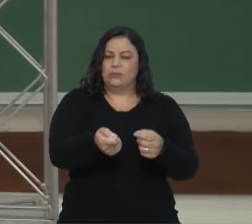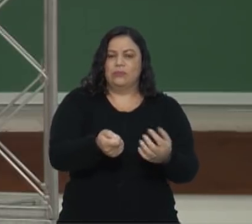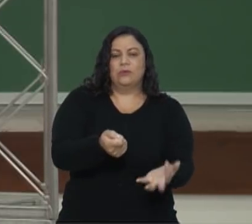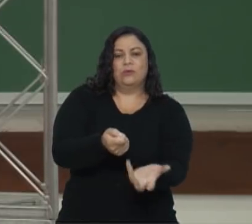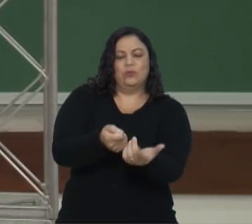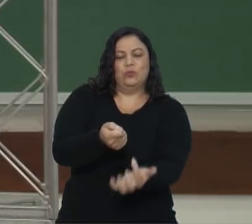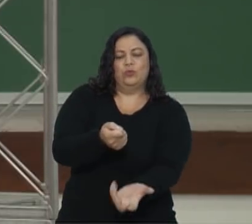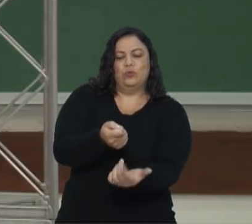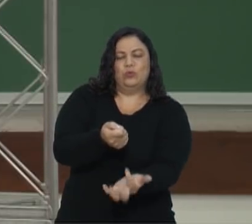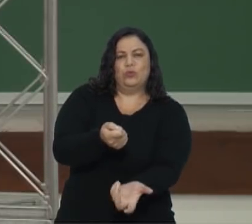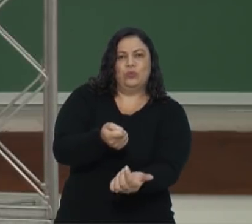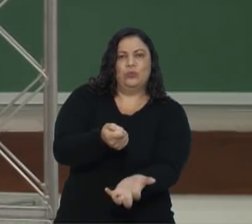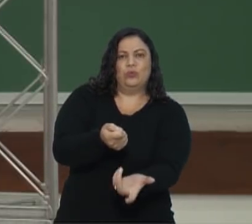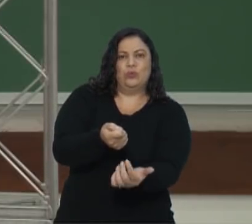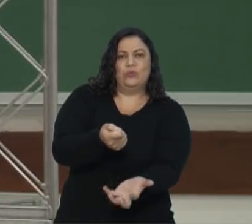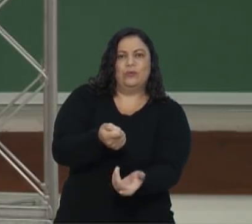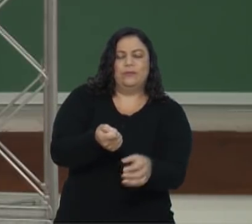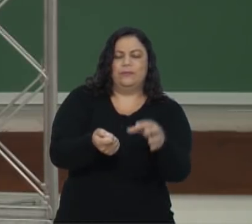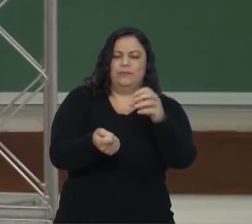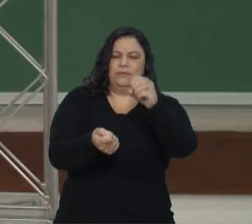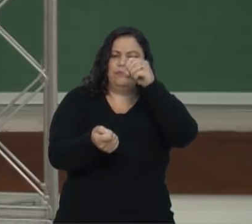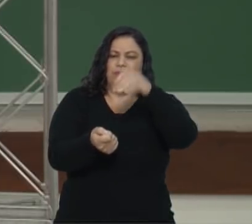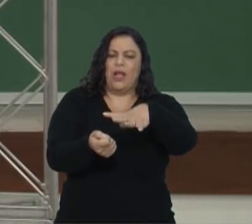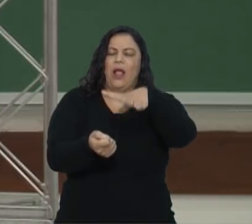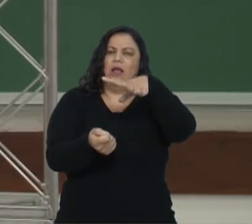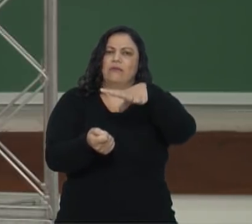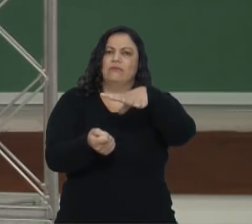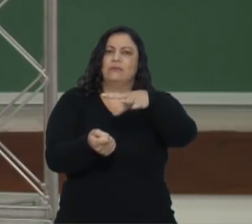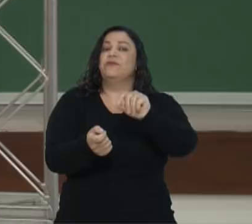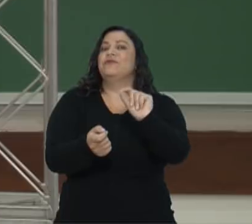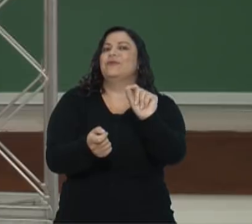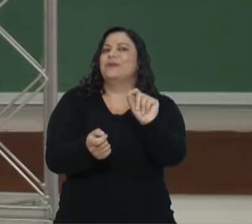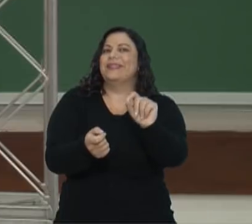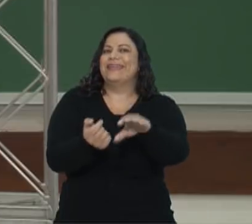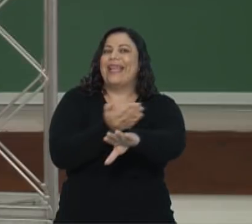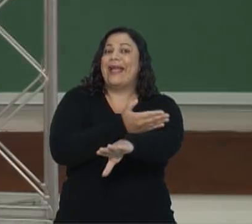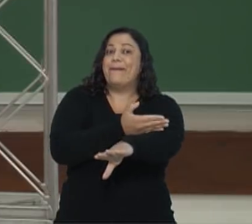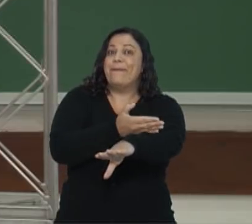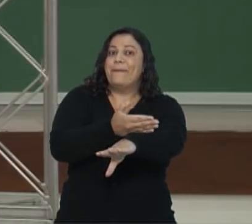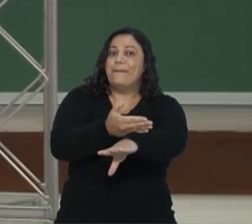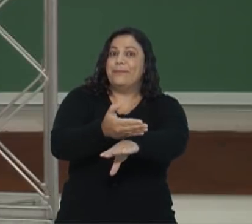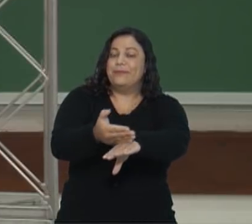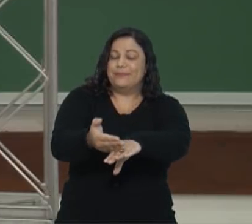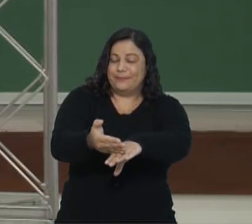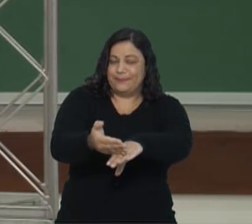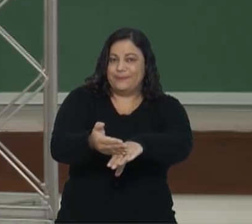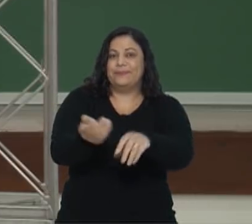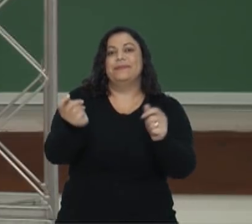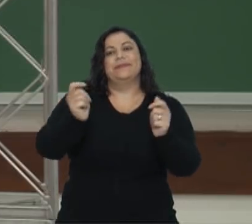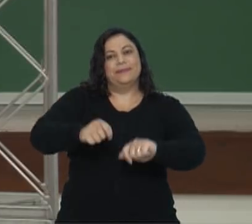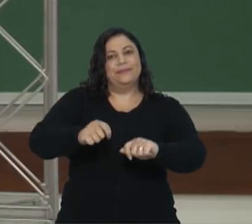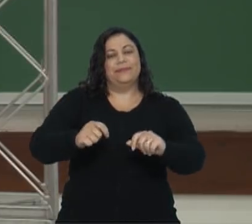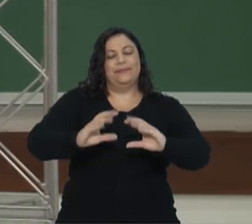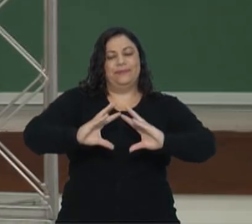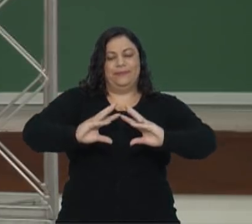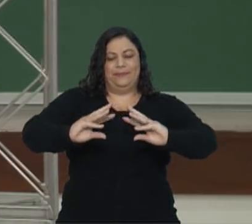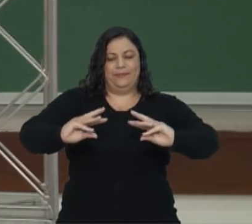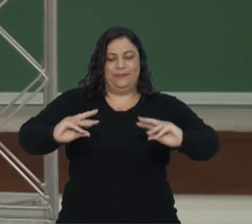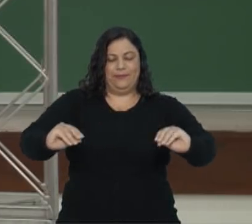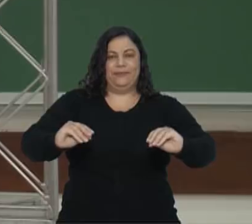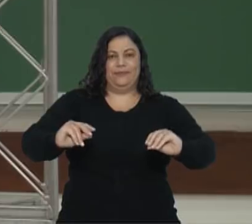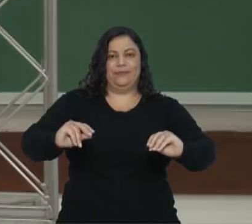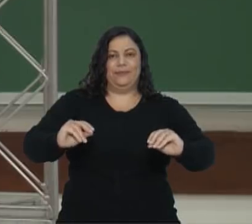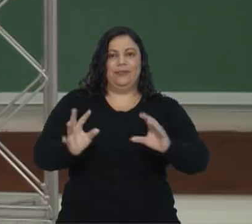uma transformação dessa substância. E eu tenho uma desnaturação, eu tenho uma destruição das proteínas